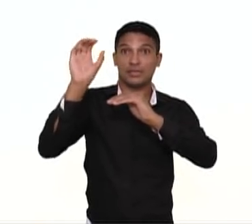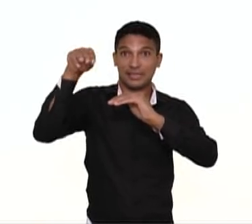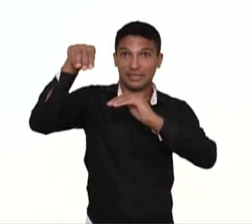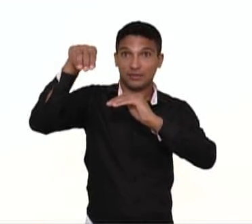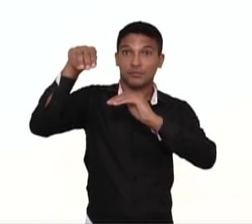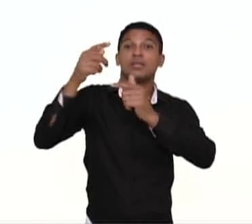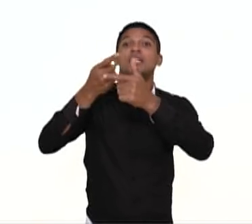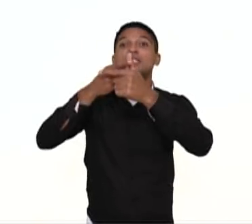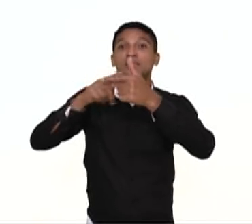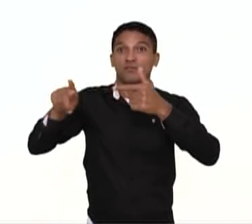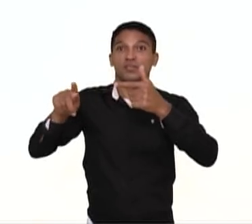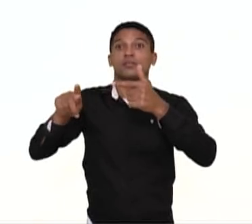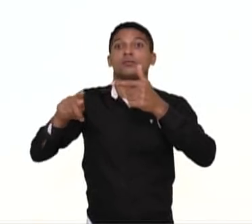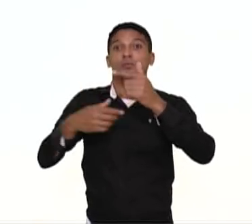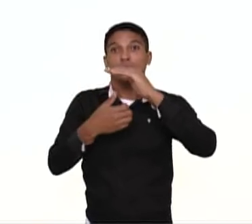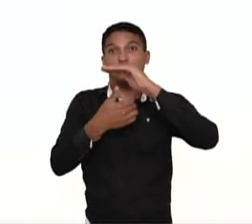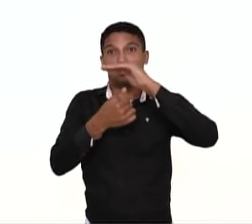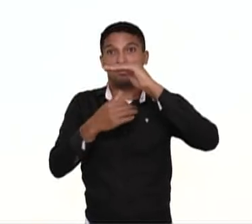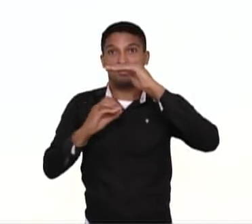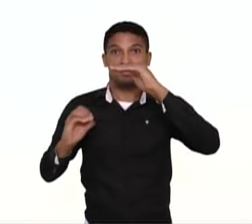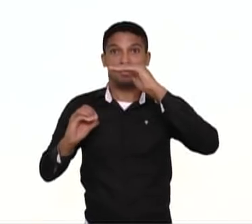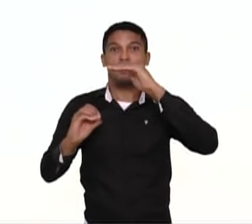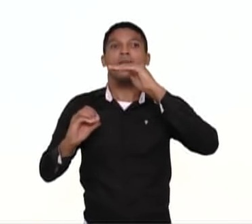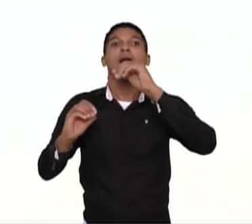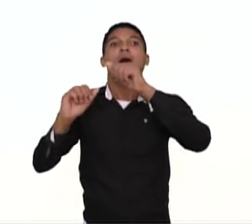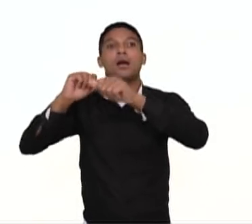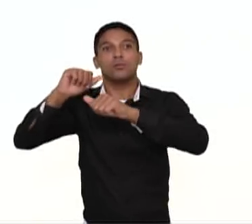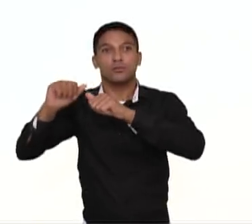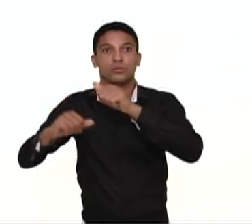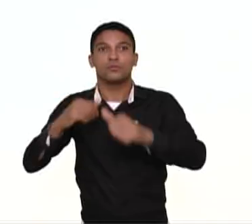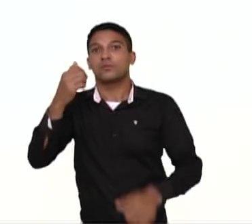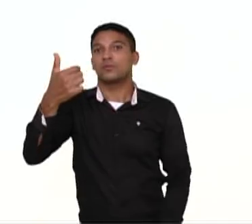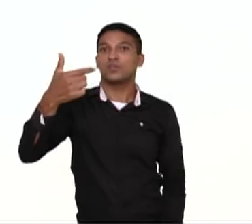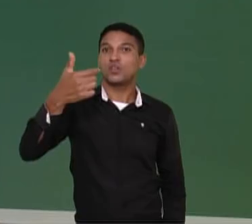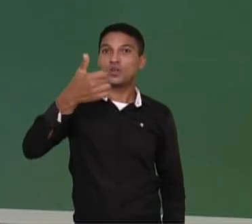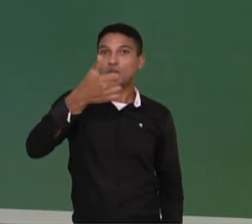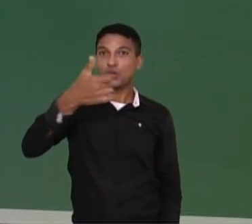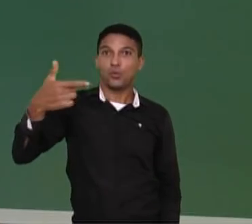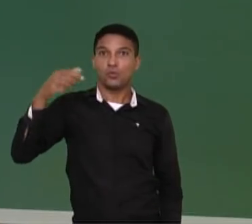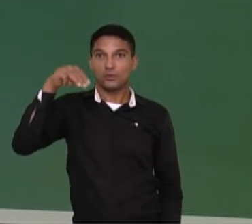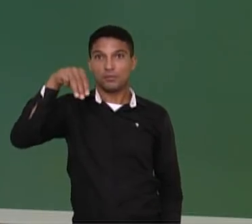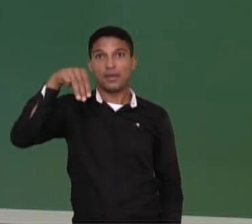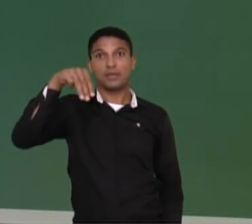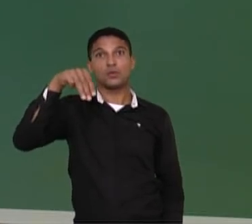fico com 12 metros. Né? Então, o prédio tem 12 metros de altura.